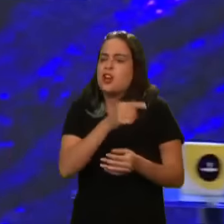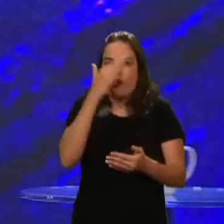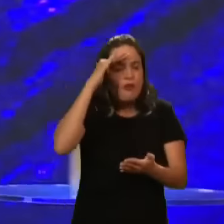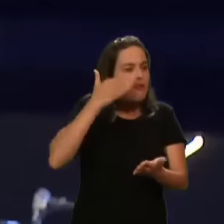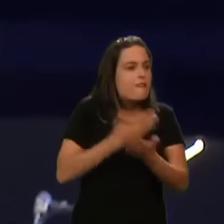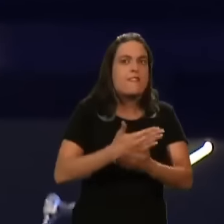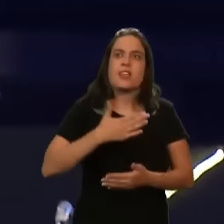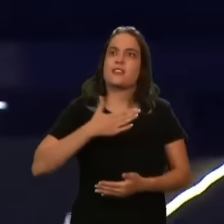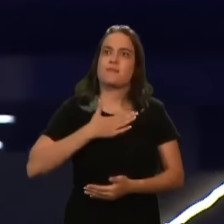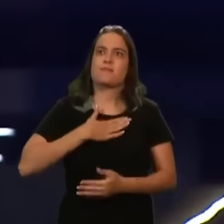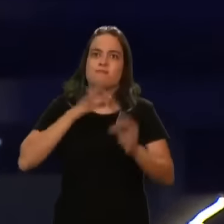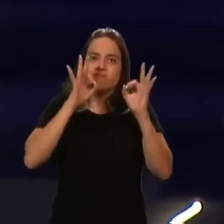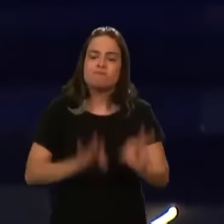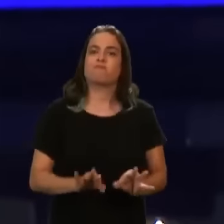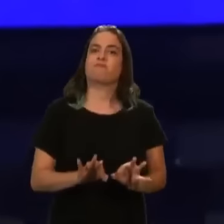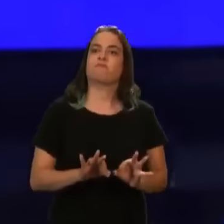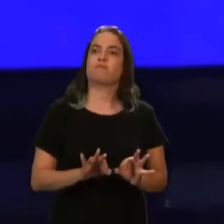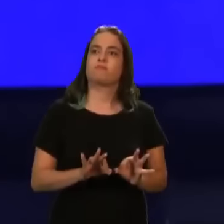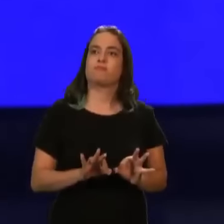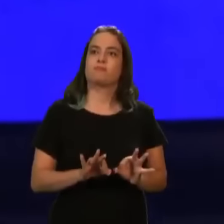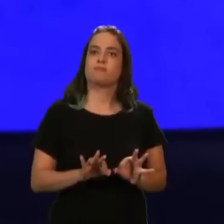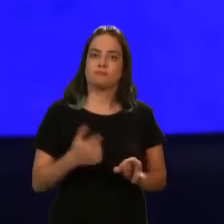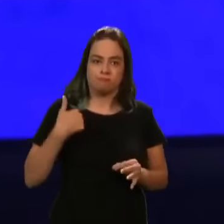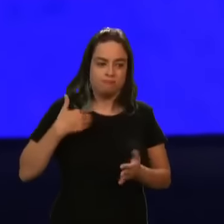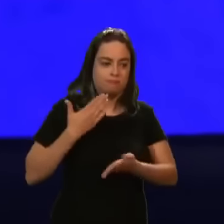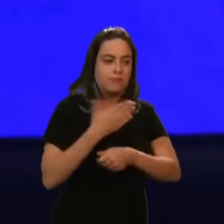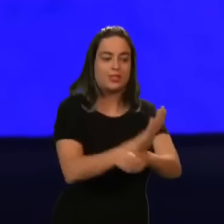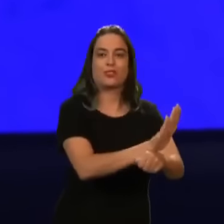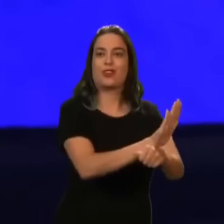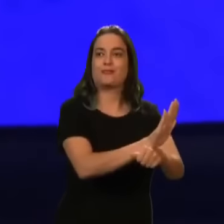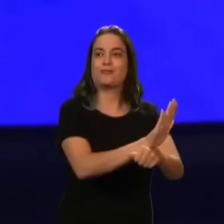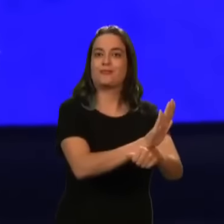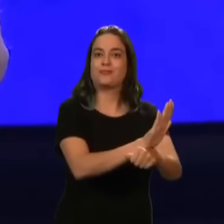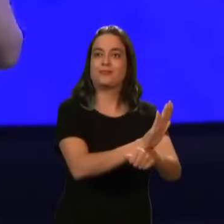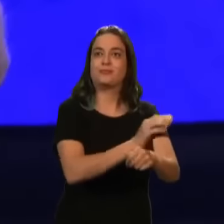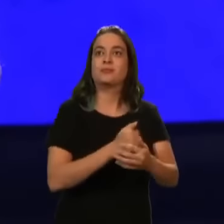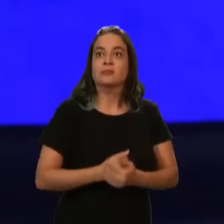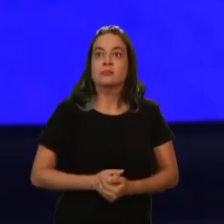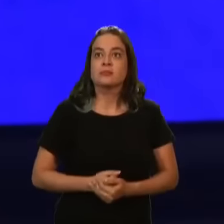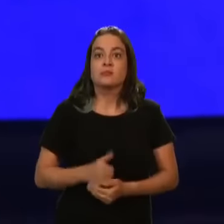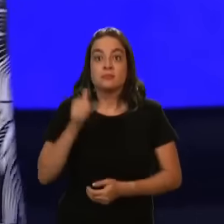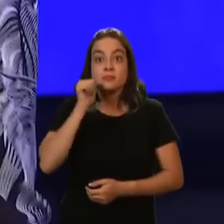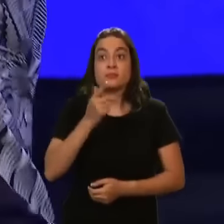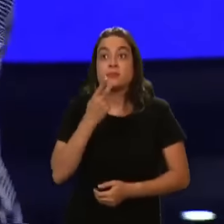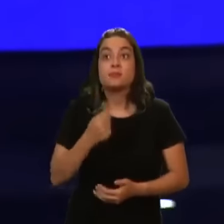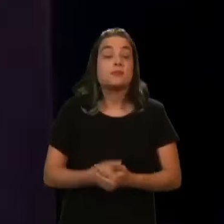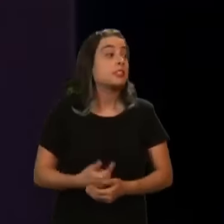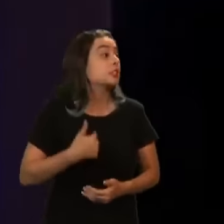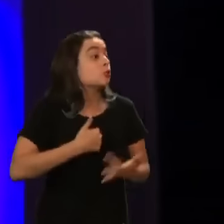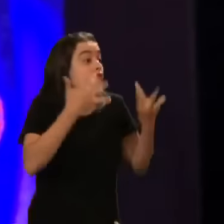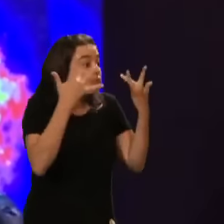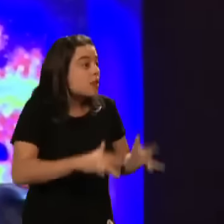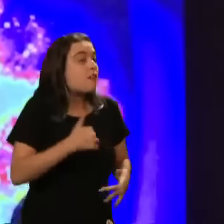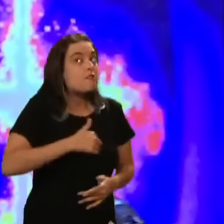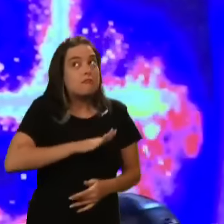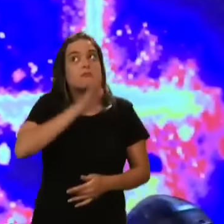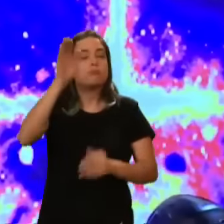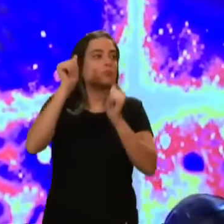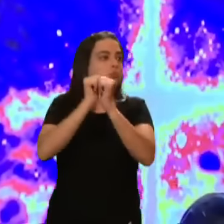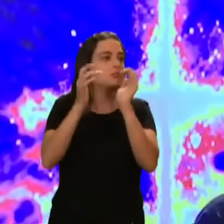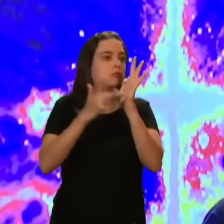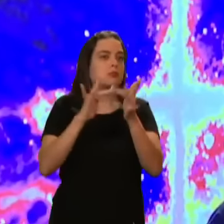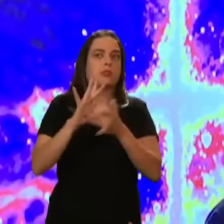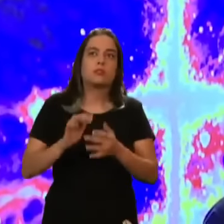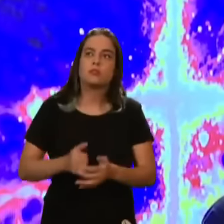mim cegamente. E eu vou. E a minha mulher falou: eu não quero, eu quero ir com Jesus. Aí o Smith falou: